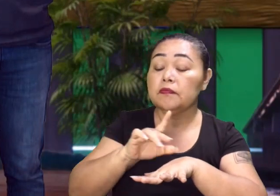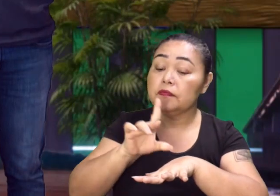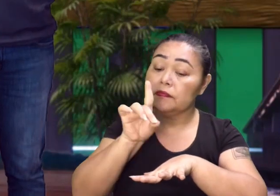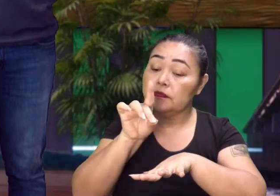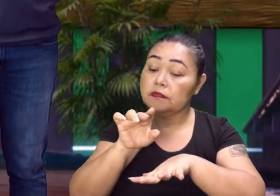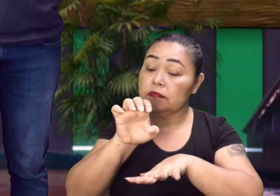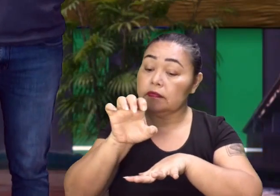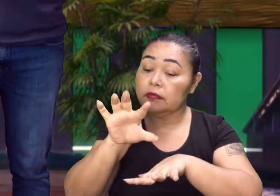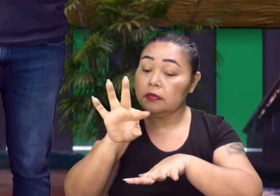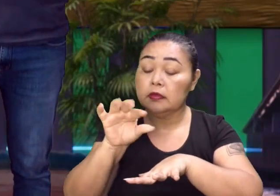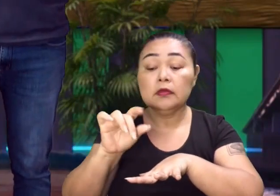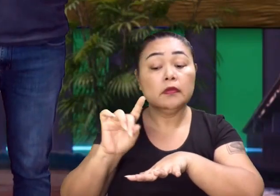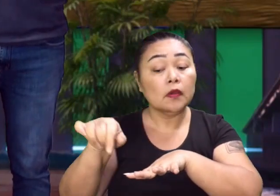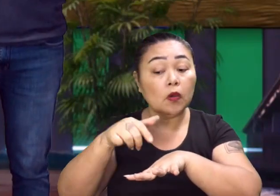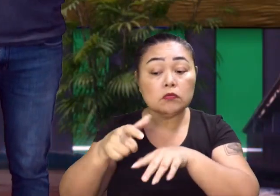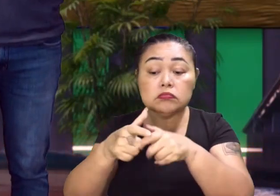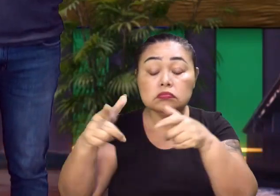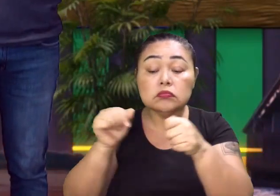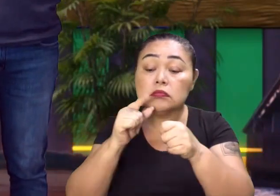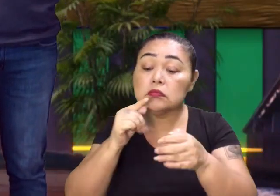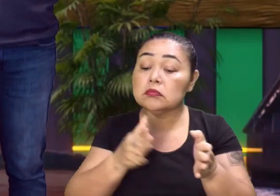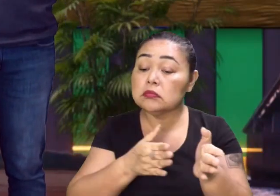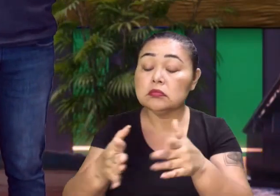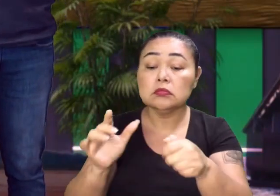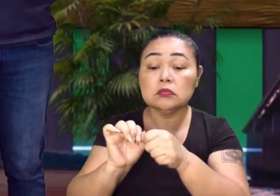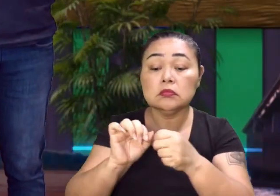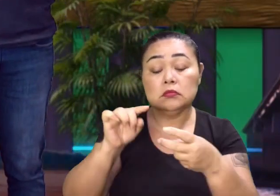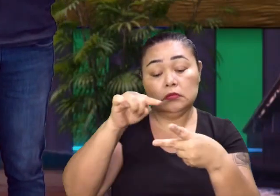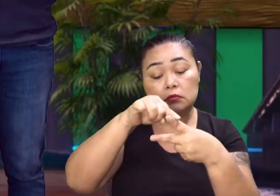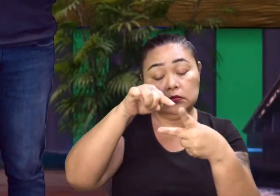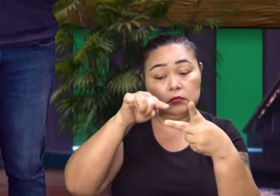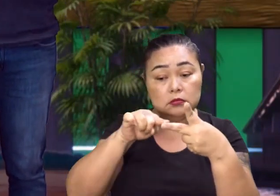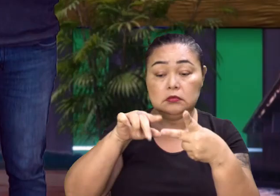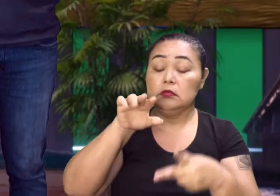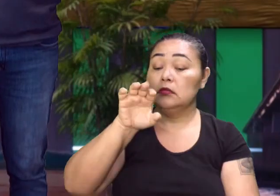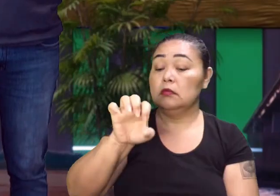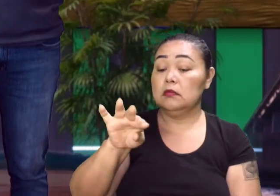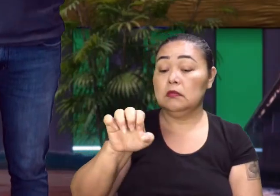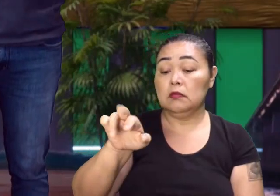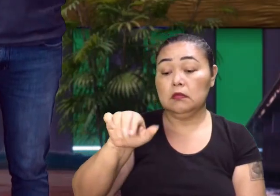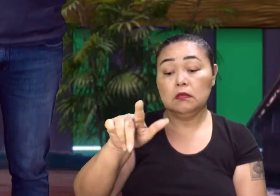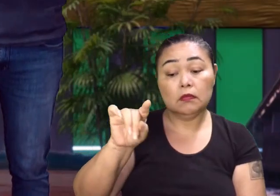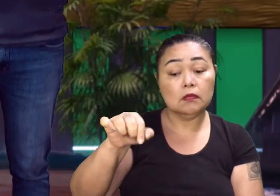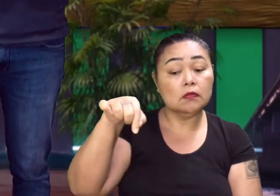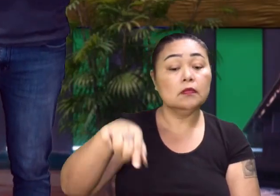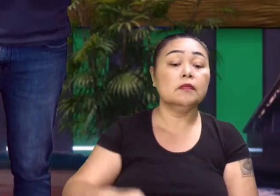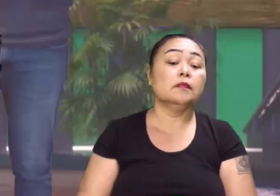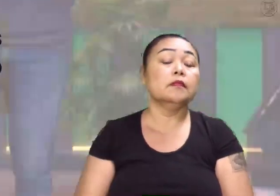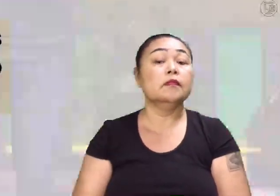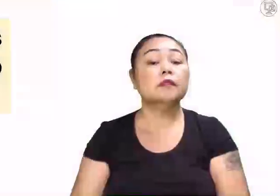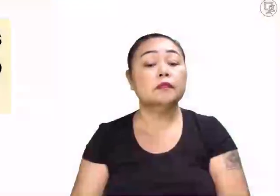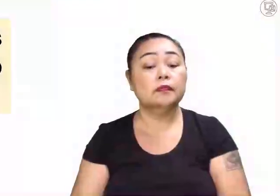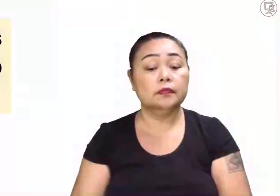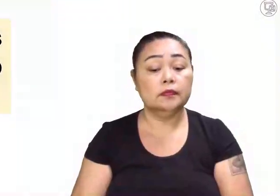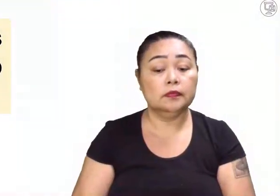delta. Então, a maior parte dos rios do Brasil tem foz em estuário. Beleza? Vamos lá.